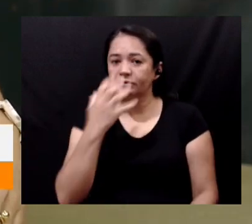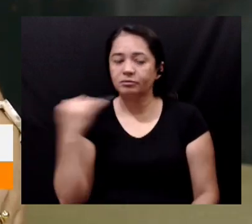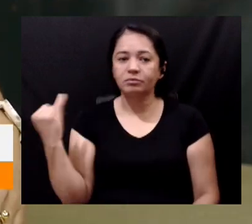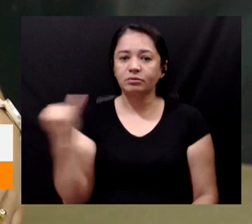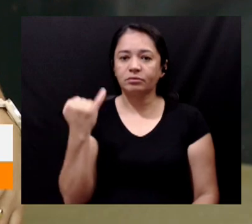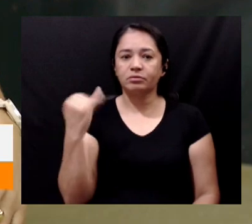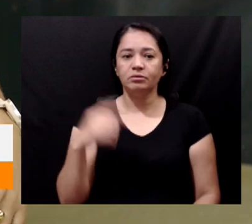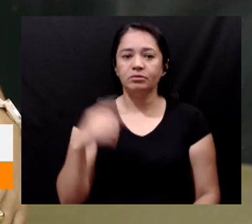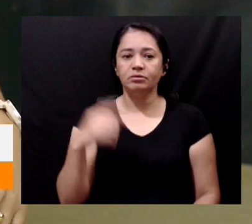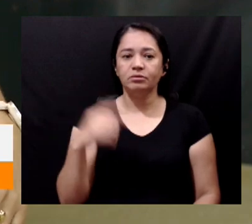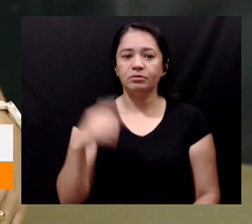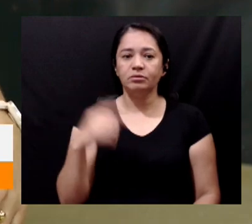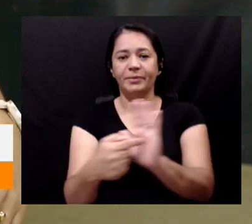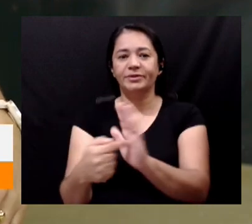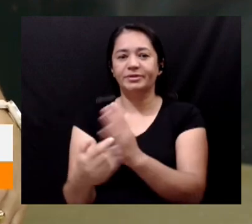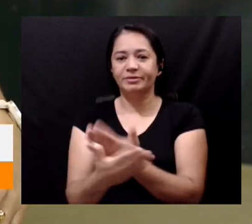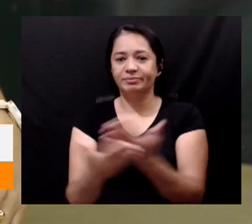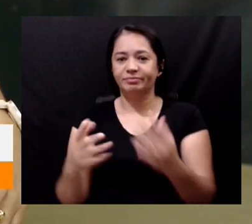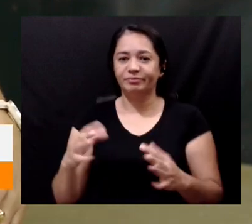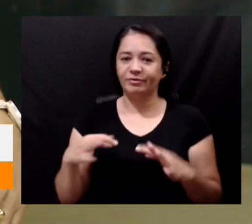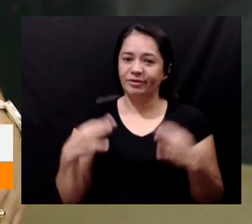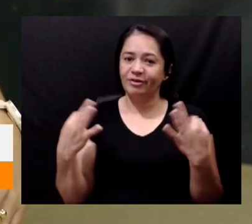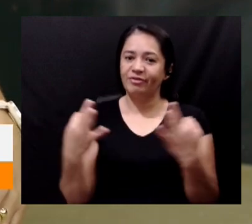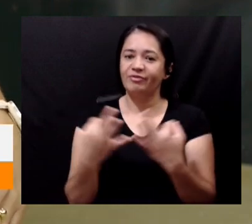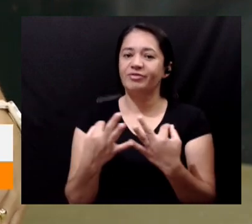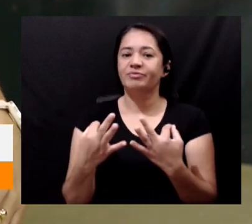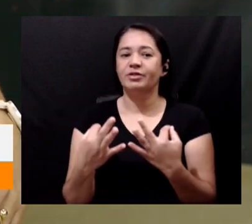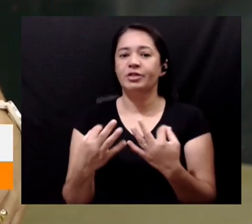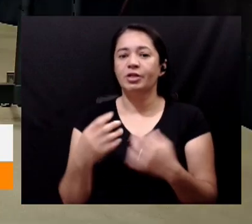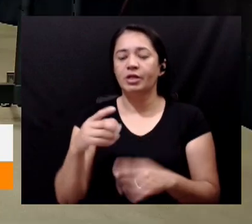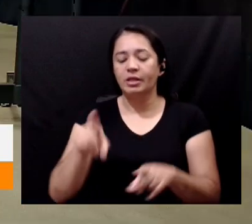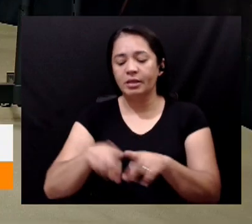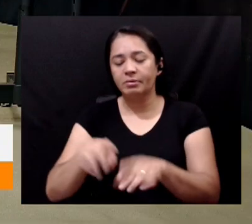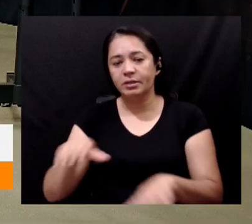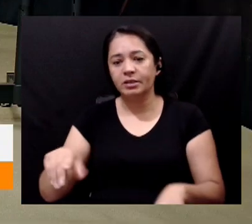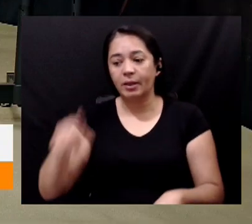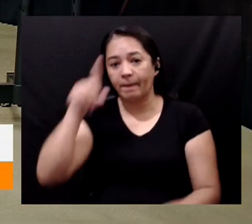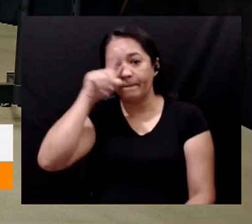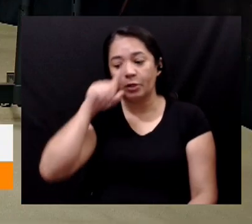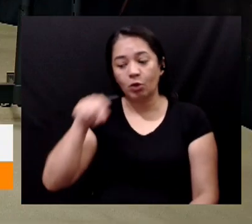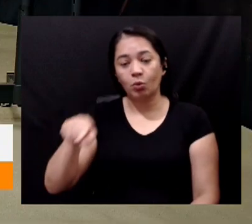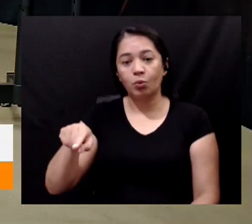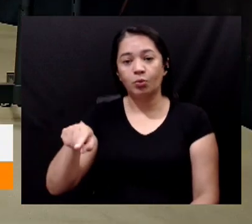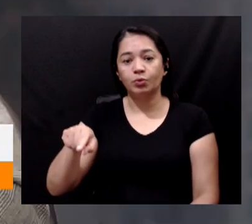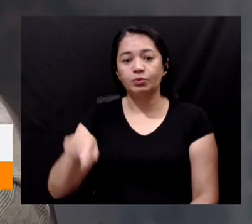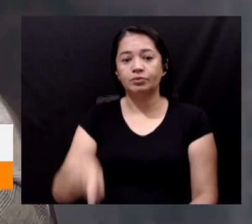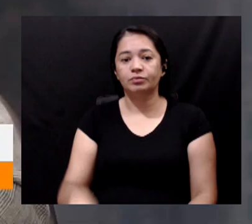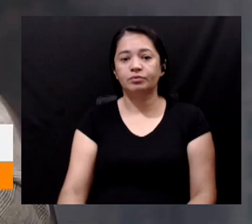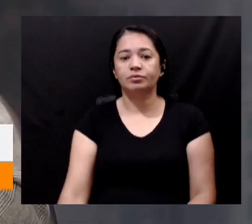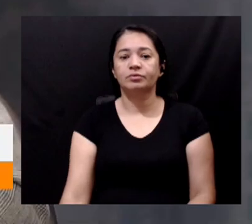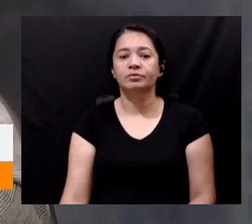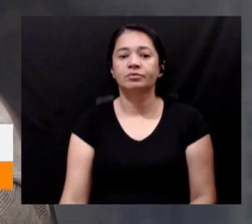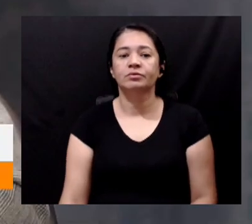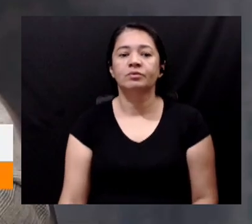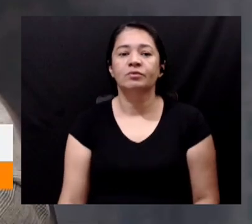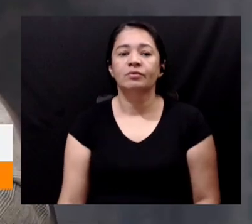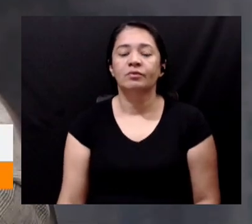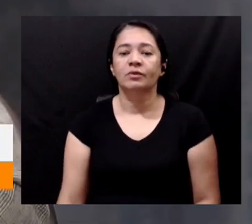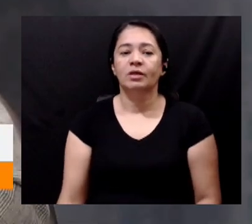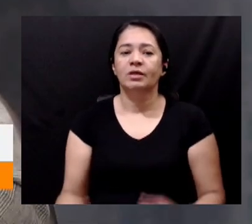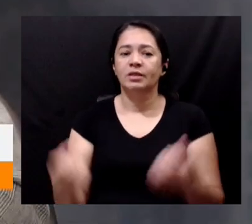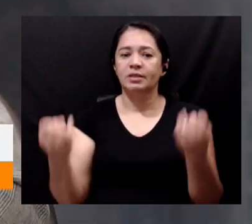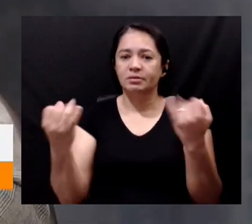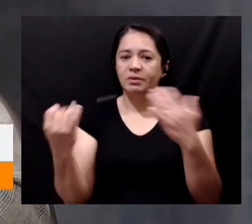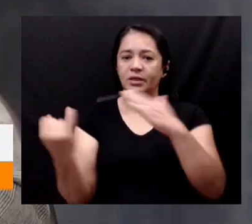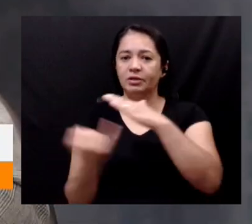mostrar para as nossas crianças o risco que elas correm, né? Sim. Falando ainda do instituto, tem uma ferramenta ali,